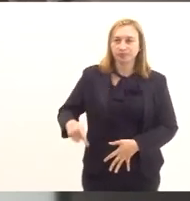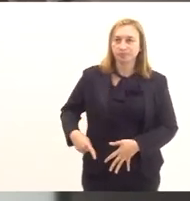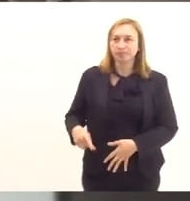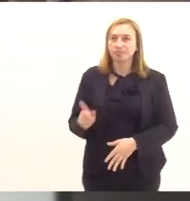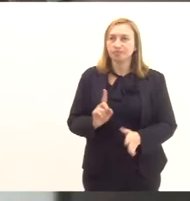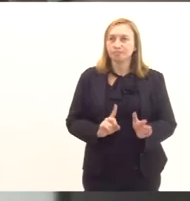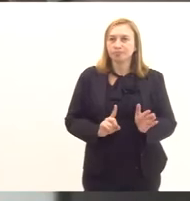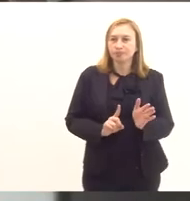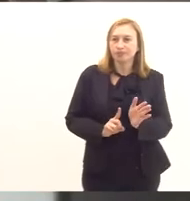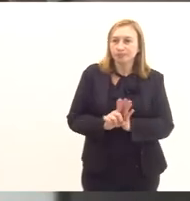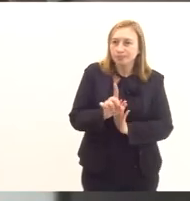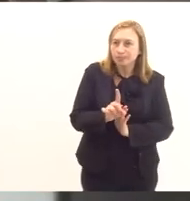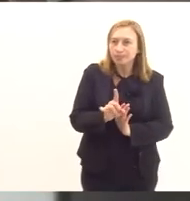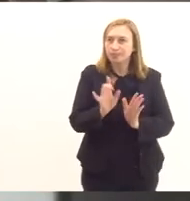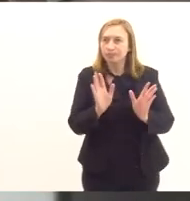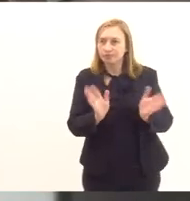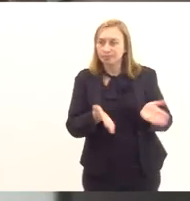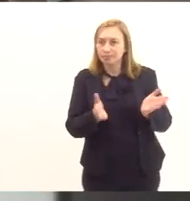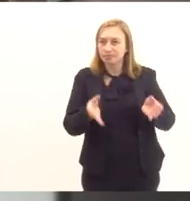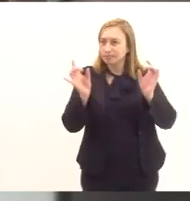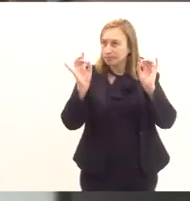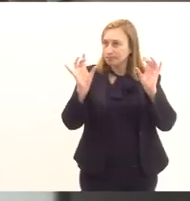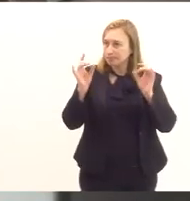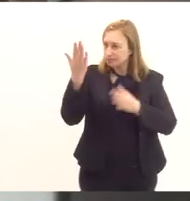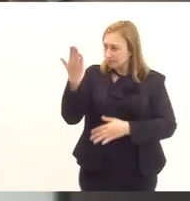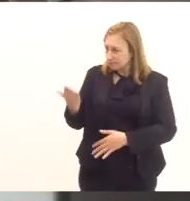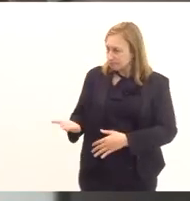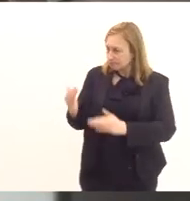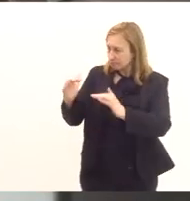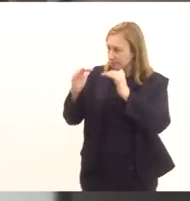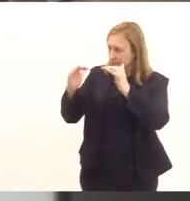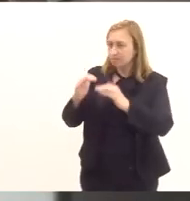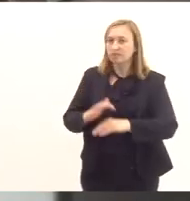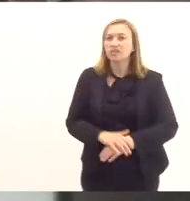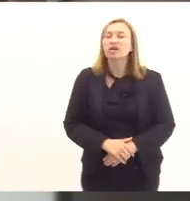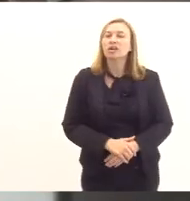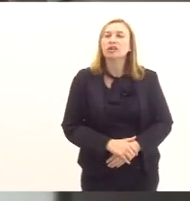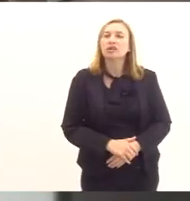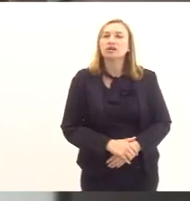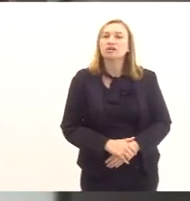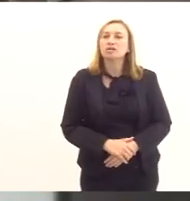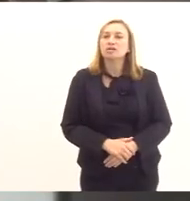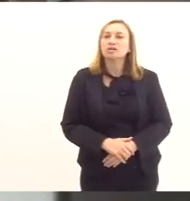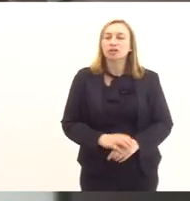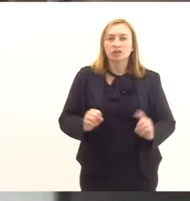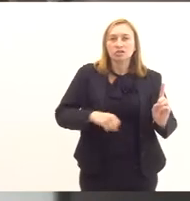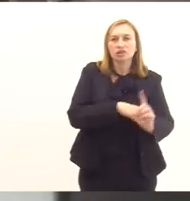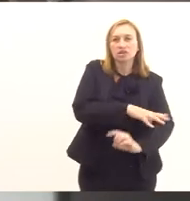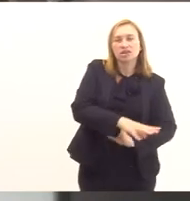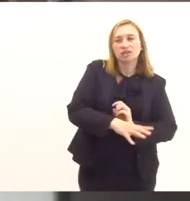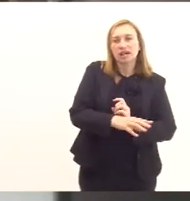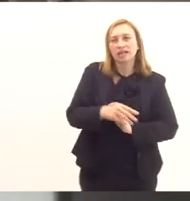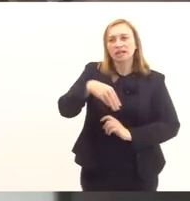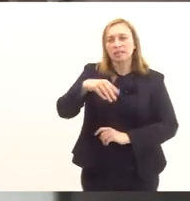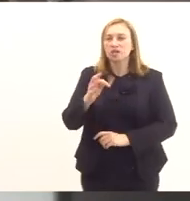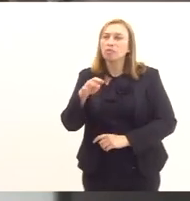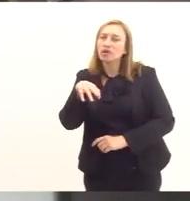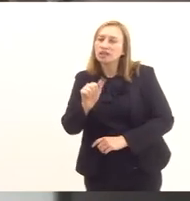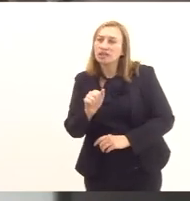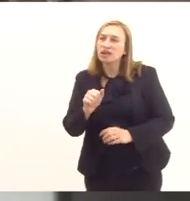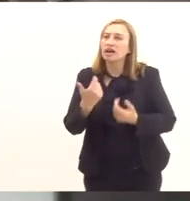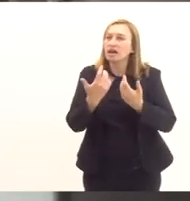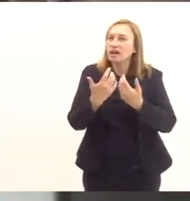ornamento aqui em especial a vossa excelência é a sociedade petropolitana né da